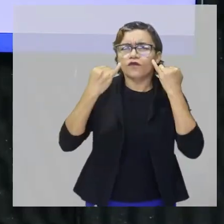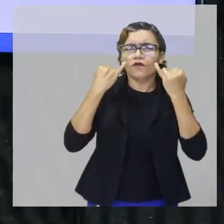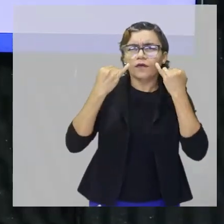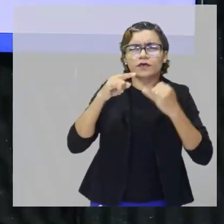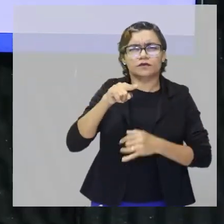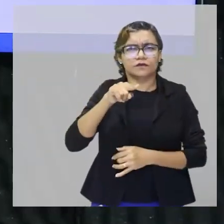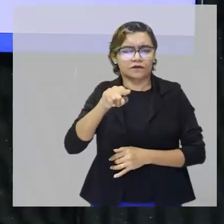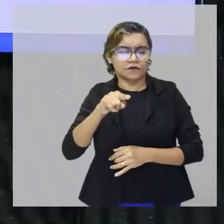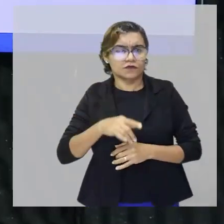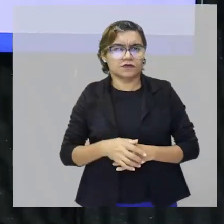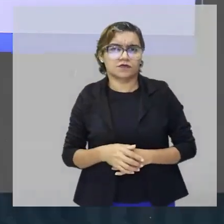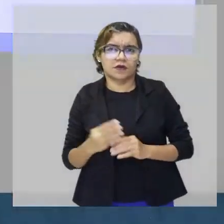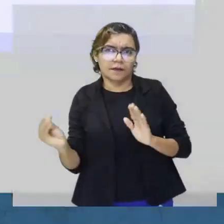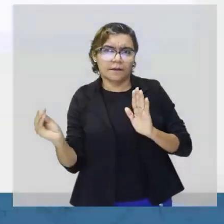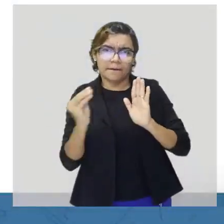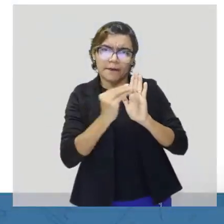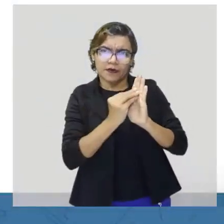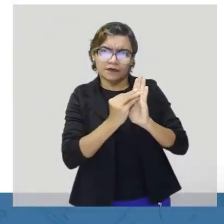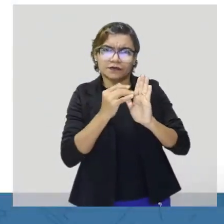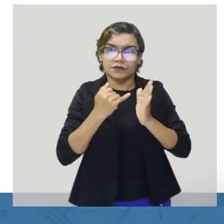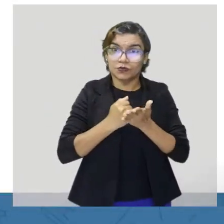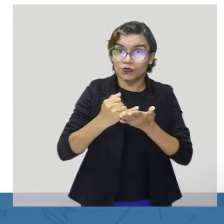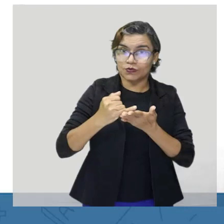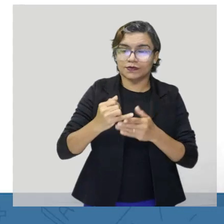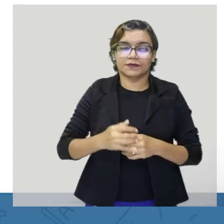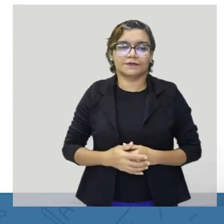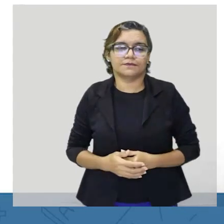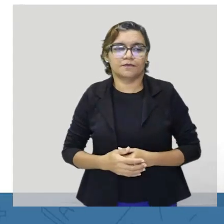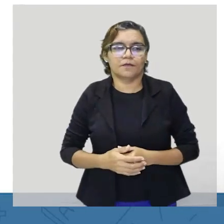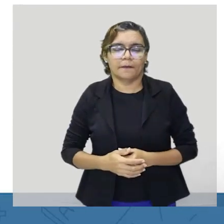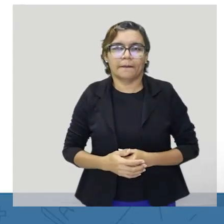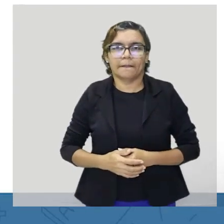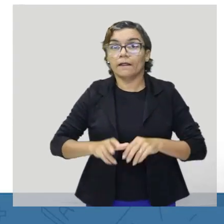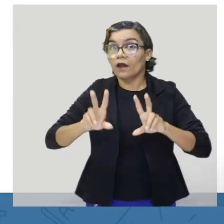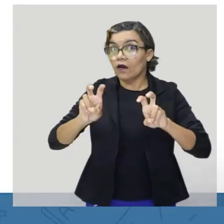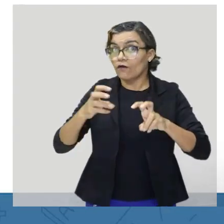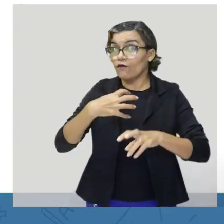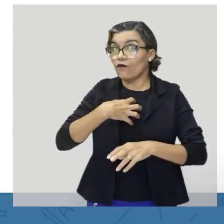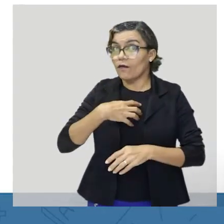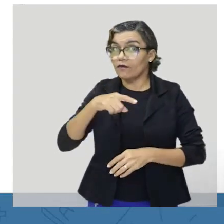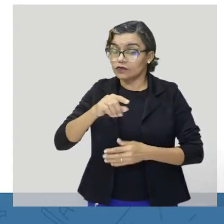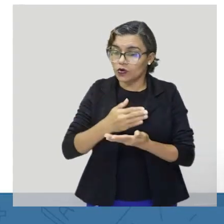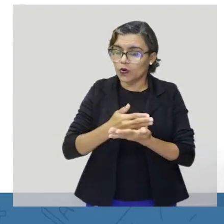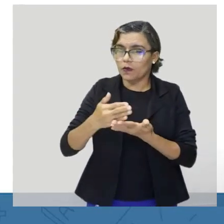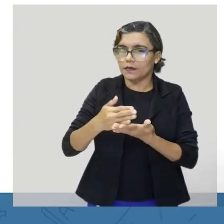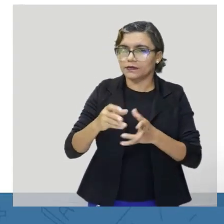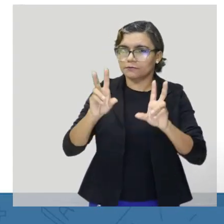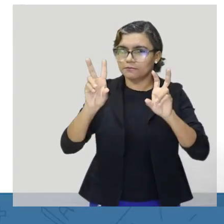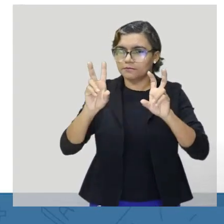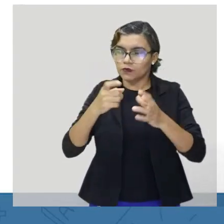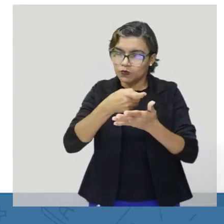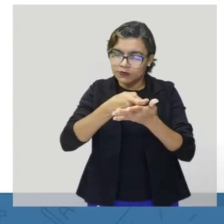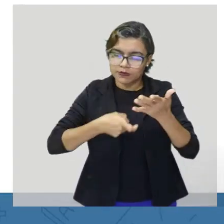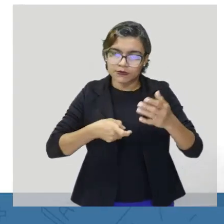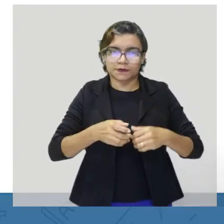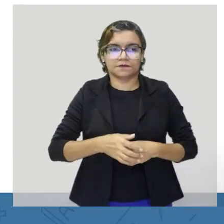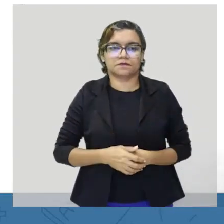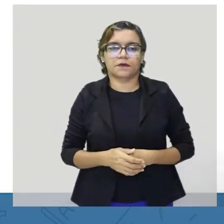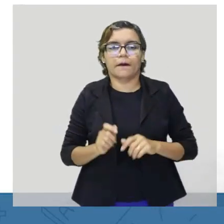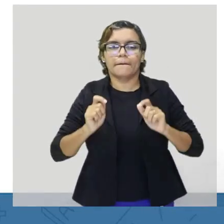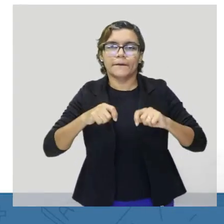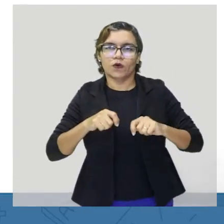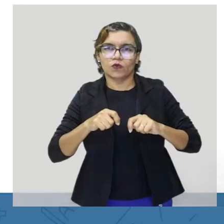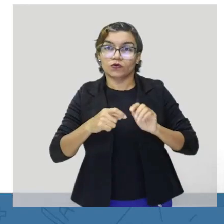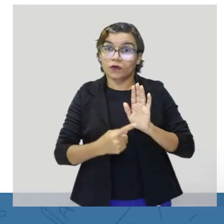pode colocar na introdução? Vamos ver algumas? De que forma você pode começar o seu texto? Você pode fazer uma